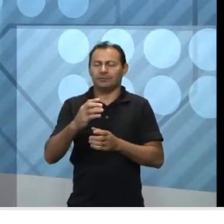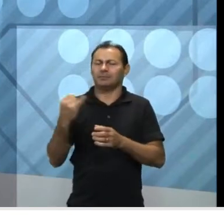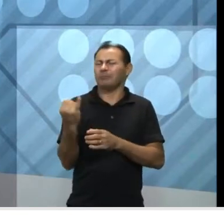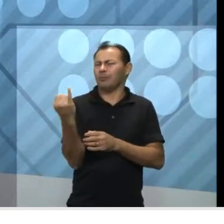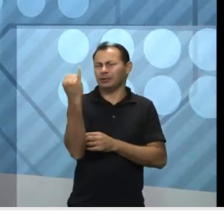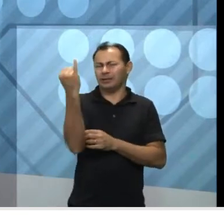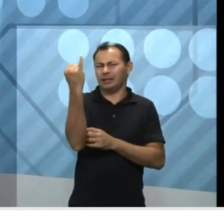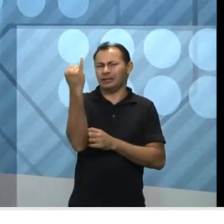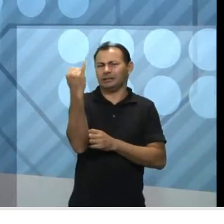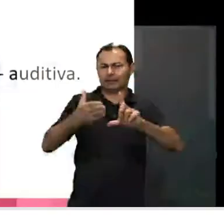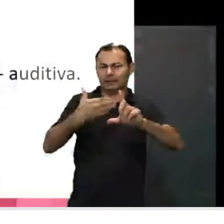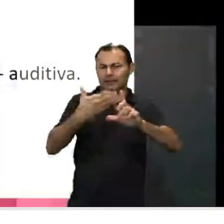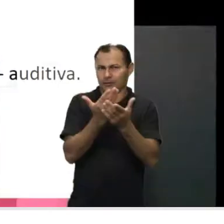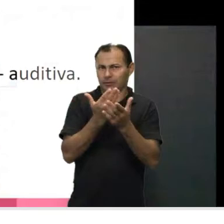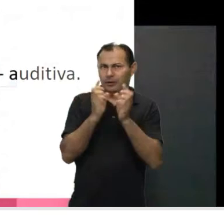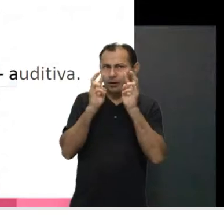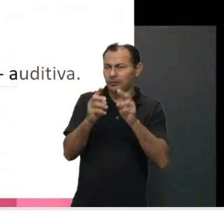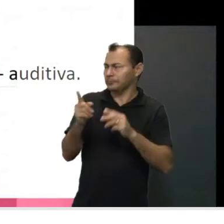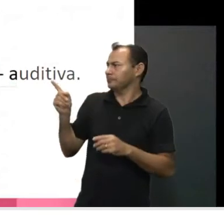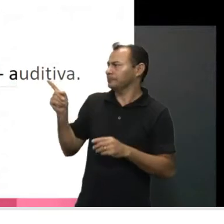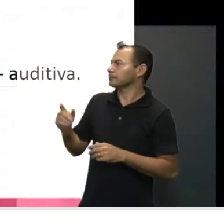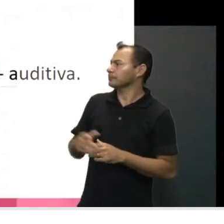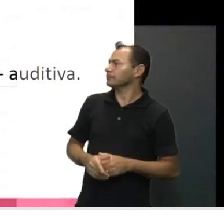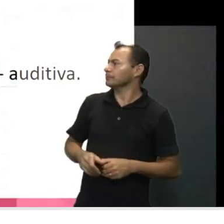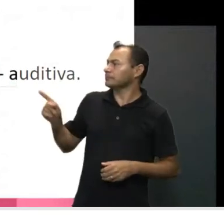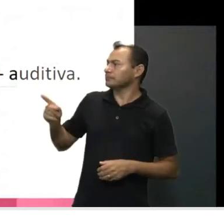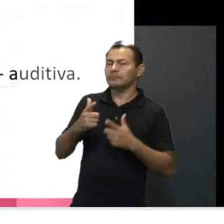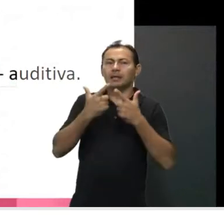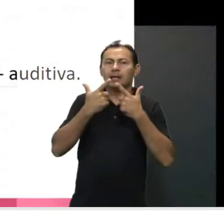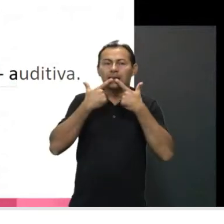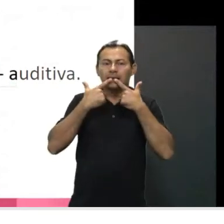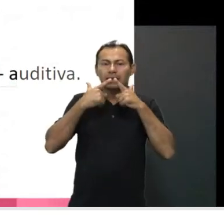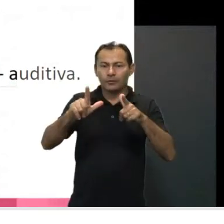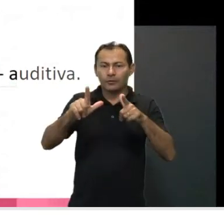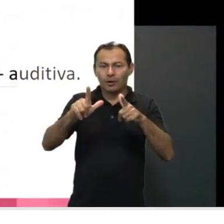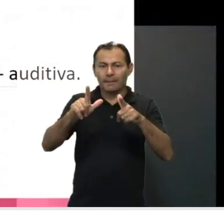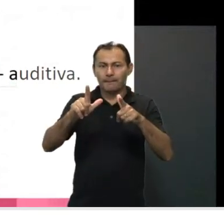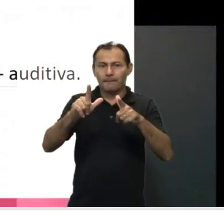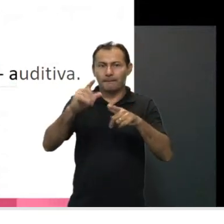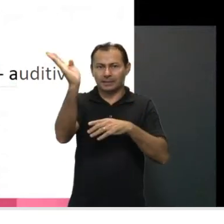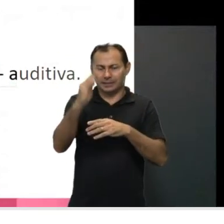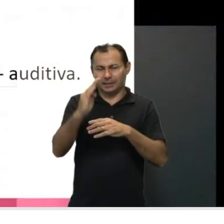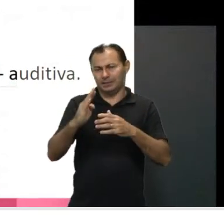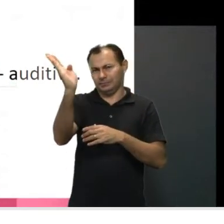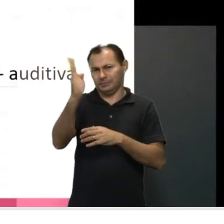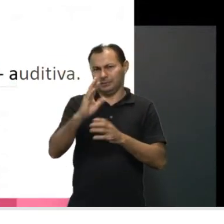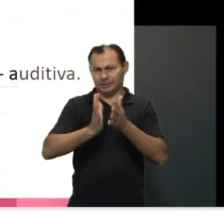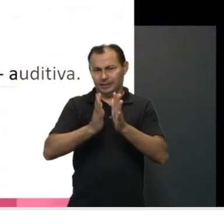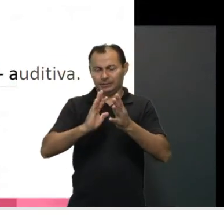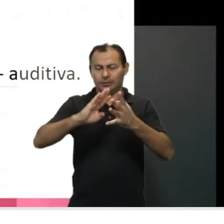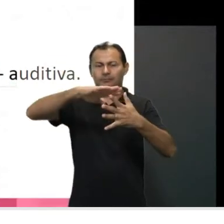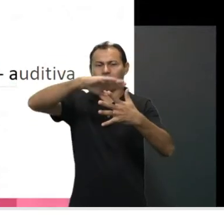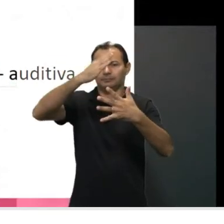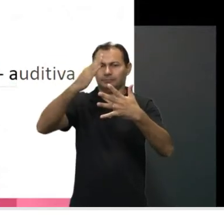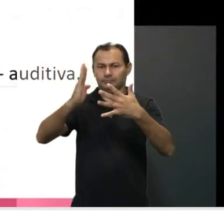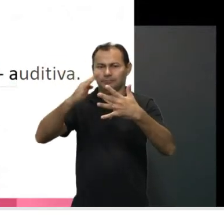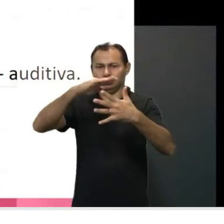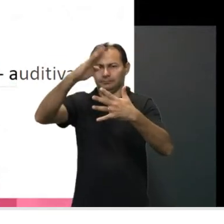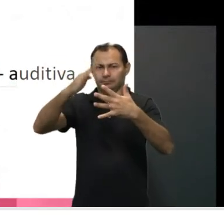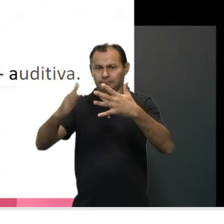seguinte. Aqui, língua brasileira de sinais, tá? Mais uma vez reforçando que é a nossa